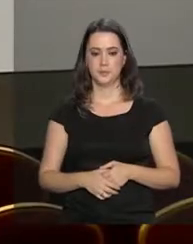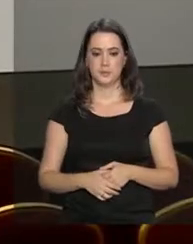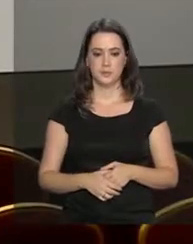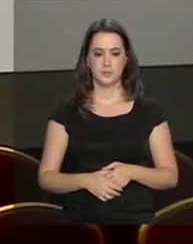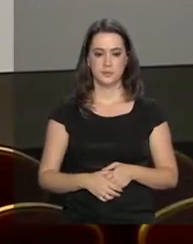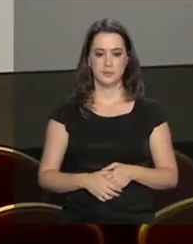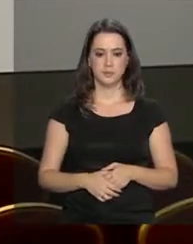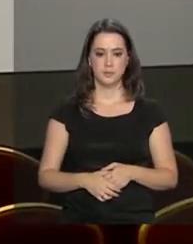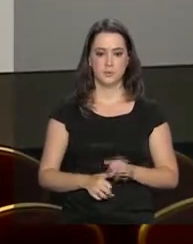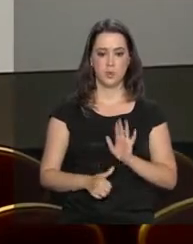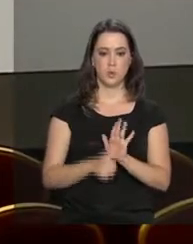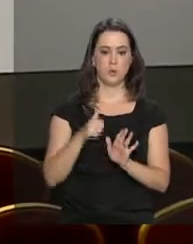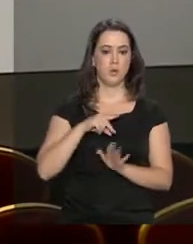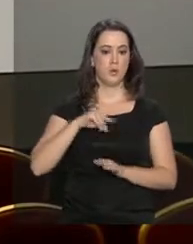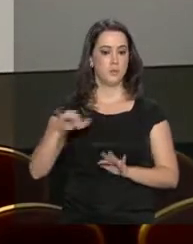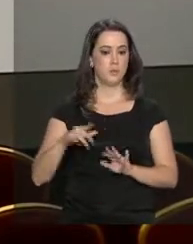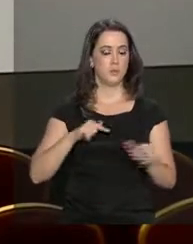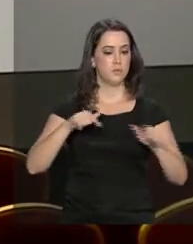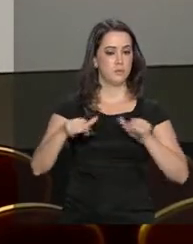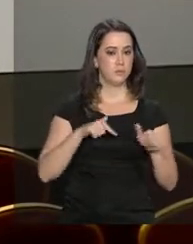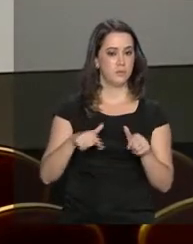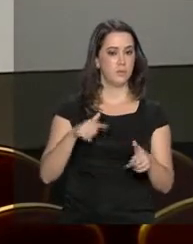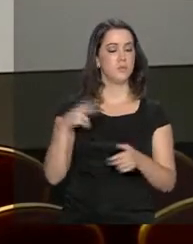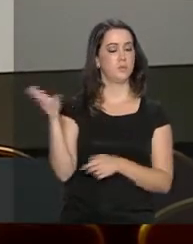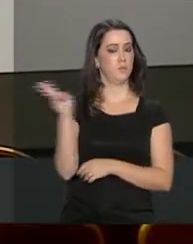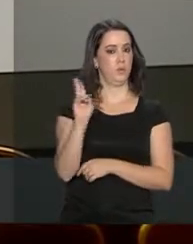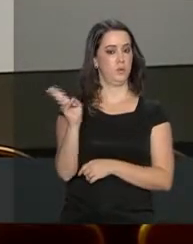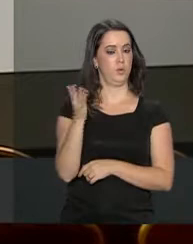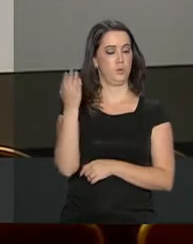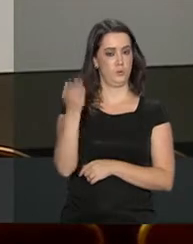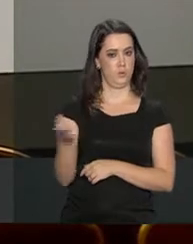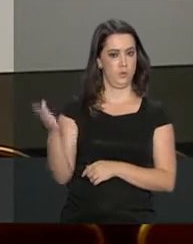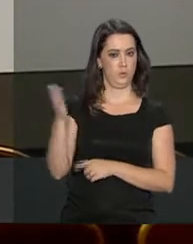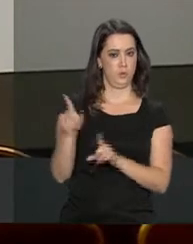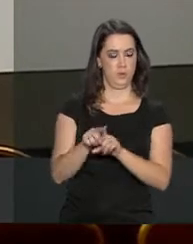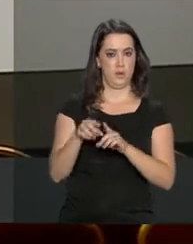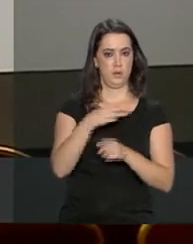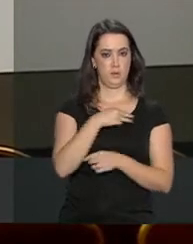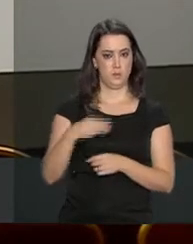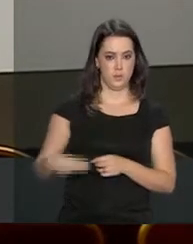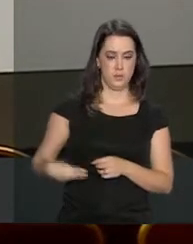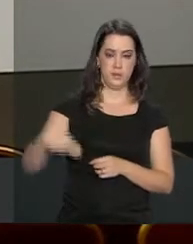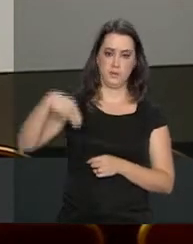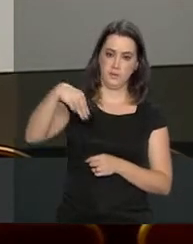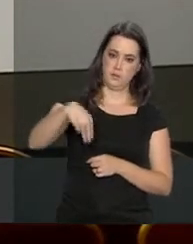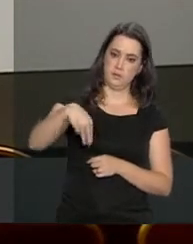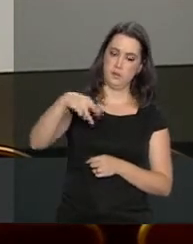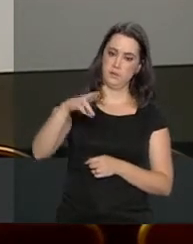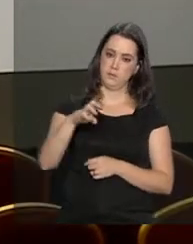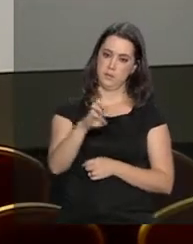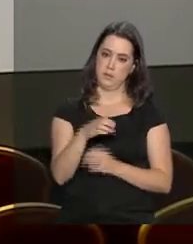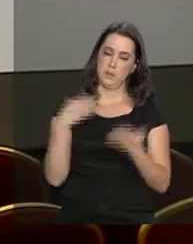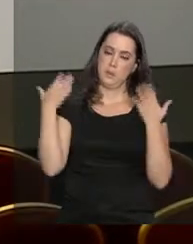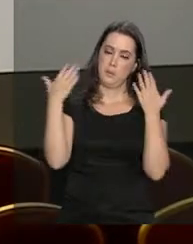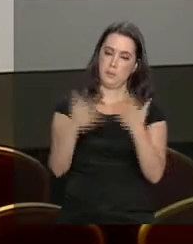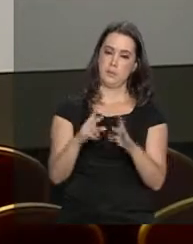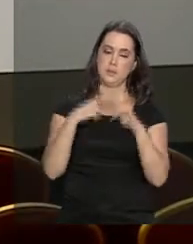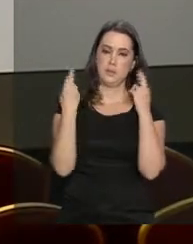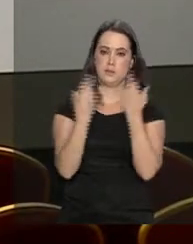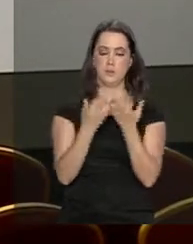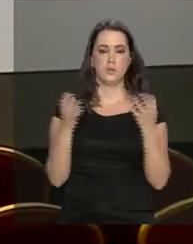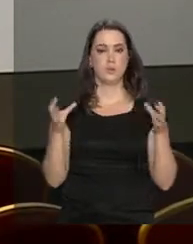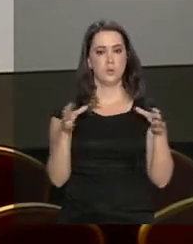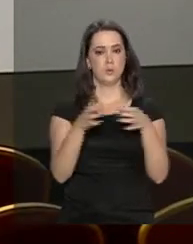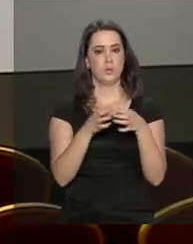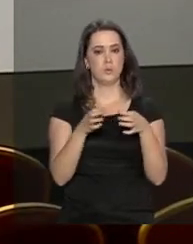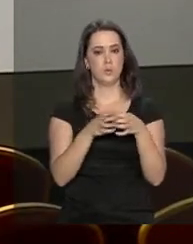no primeiro dia de atividades em montevidéu os ministros de relações exteriores do bloco participarão da reunião do conselho